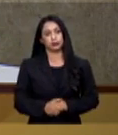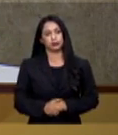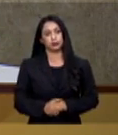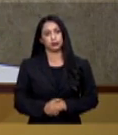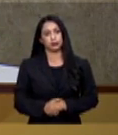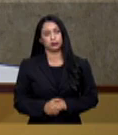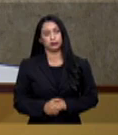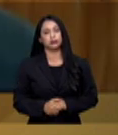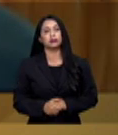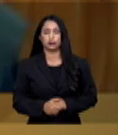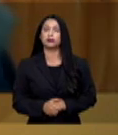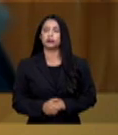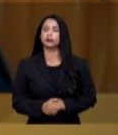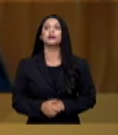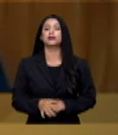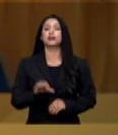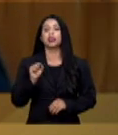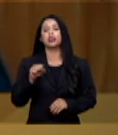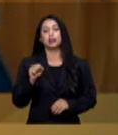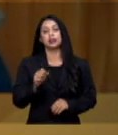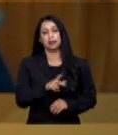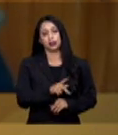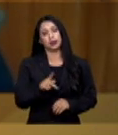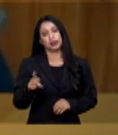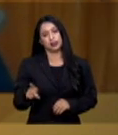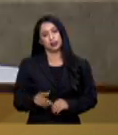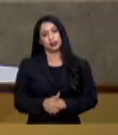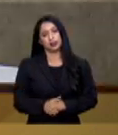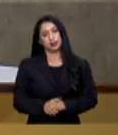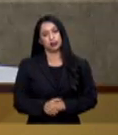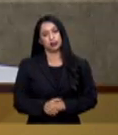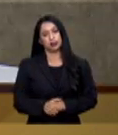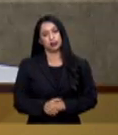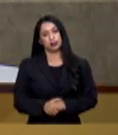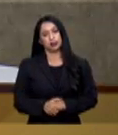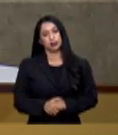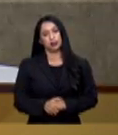Tá sem dúvida, presidente, sem dúvida. Então,